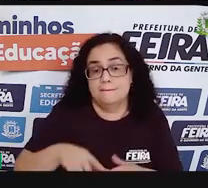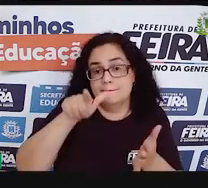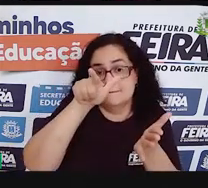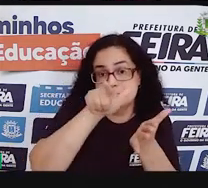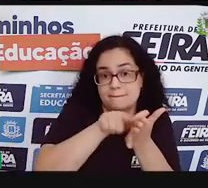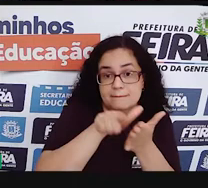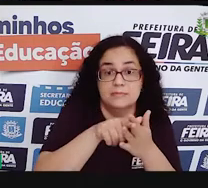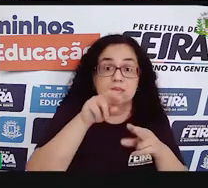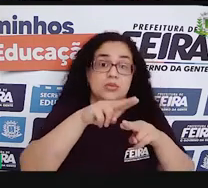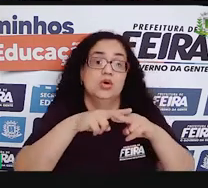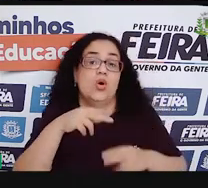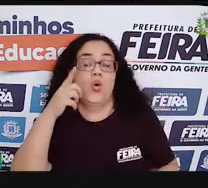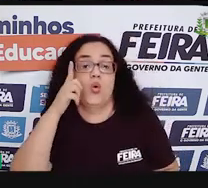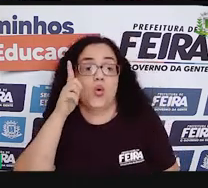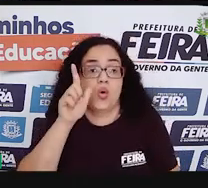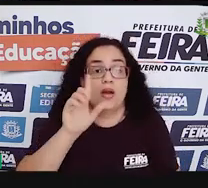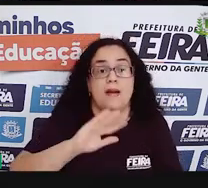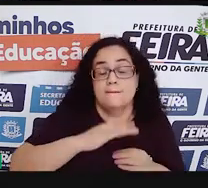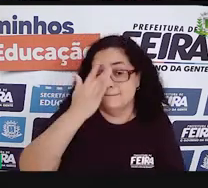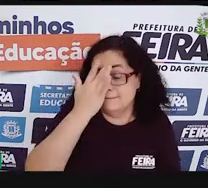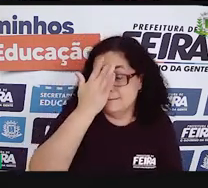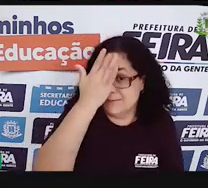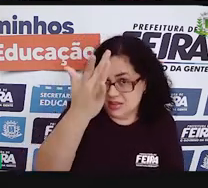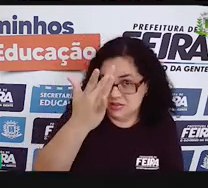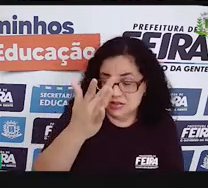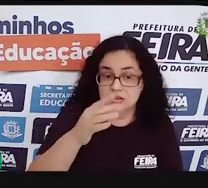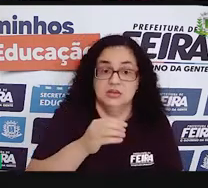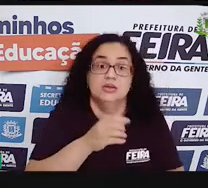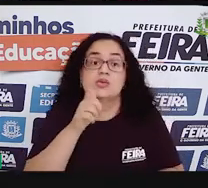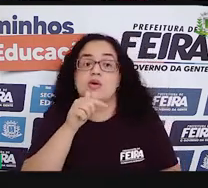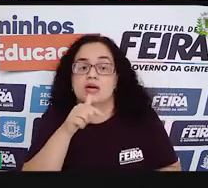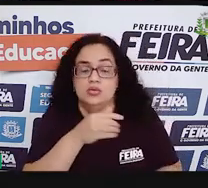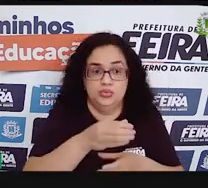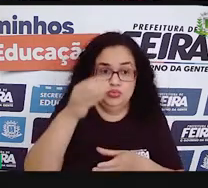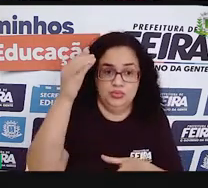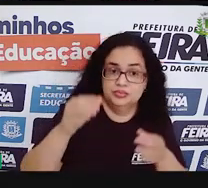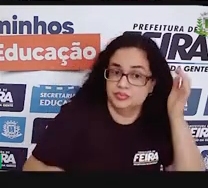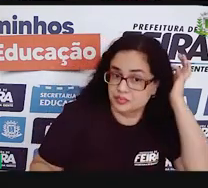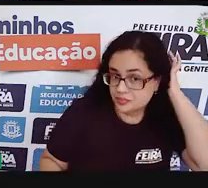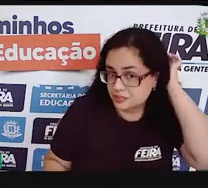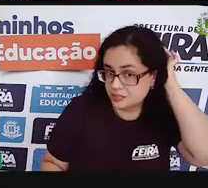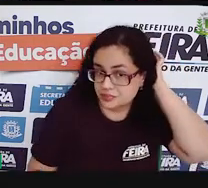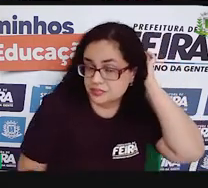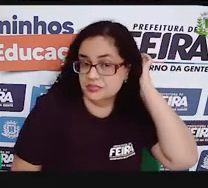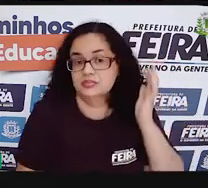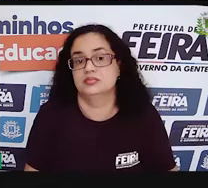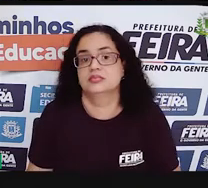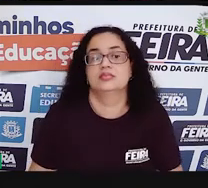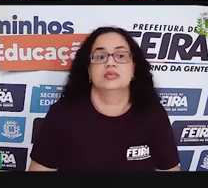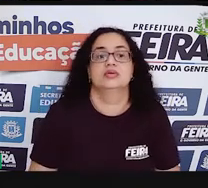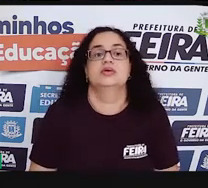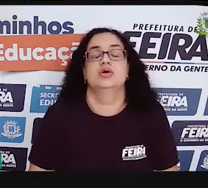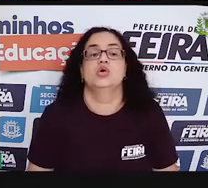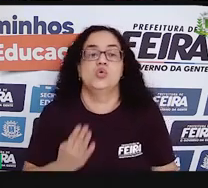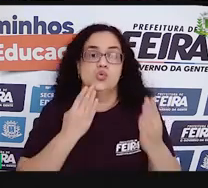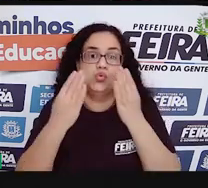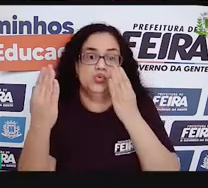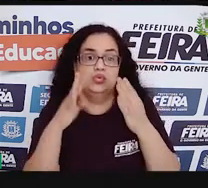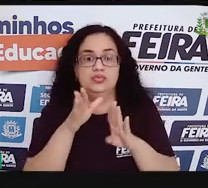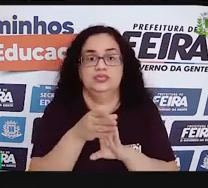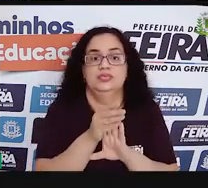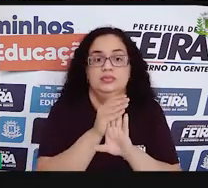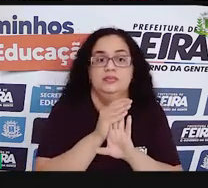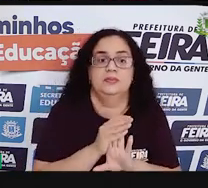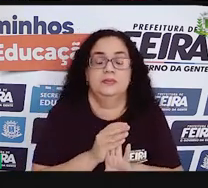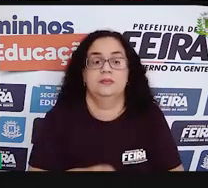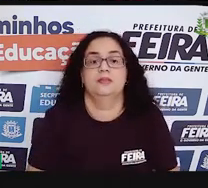papel, pois conseguimos dobrá-la mais facilmente que a mangueira. E quando a gente comparou a